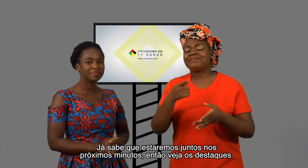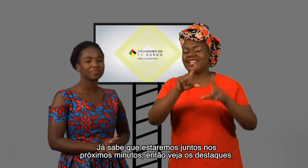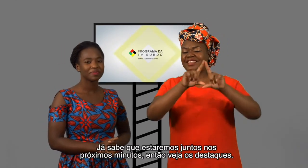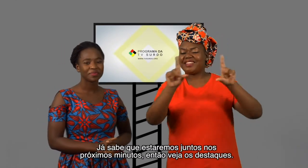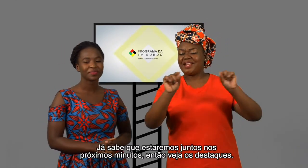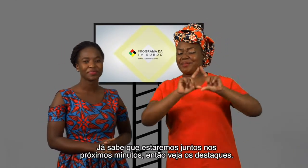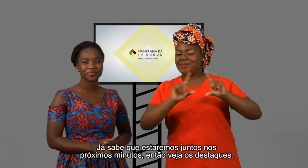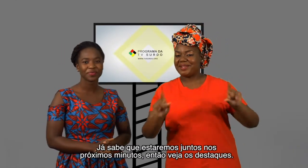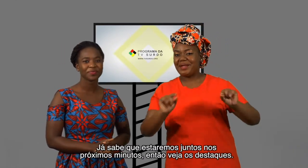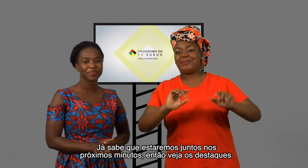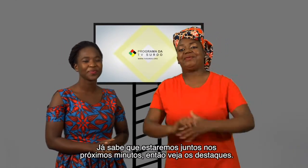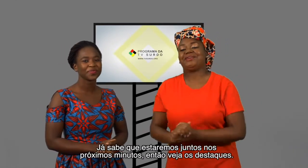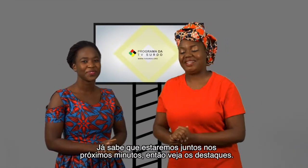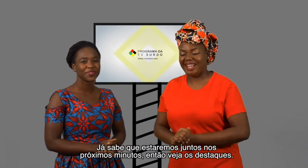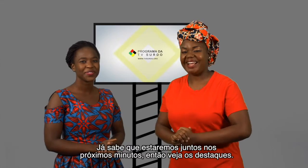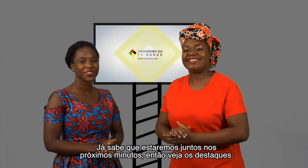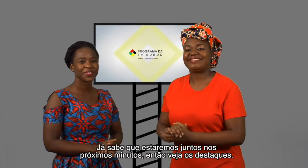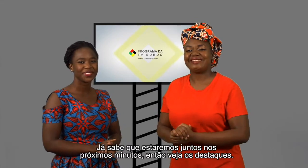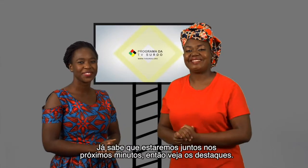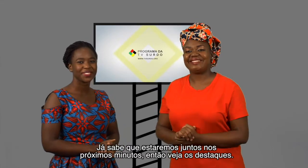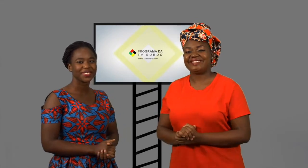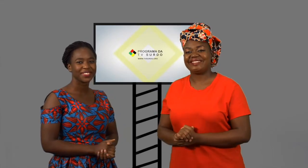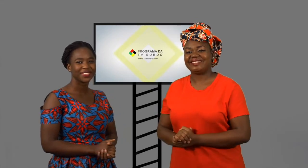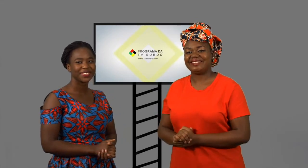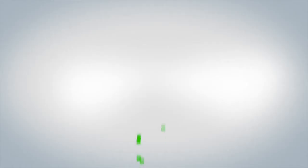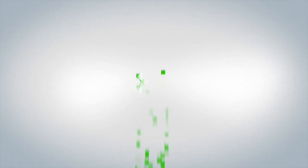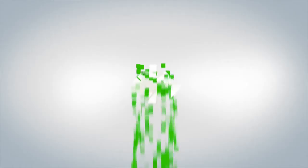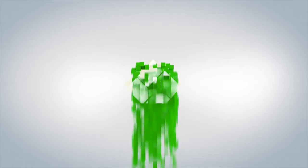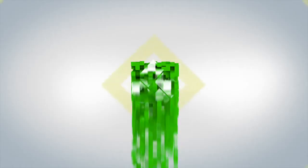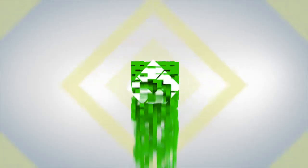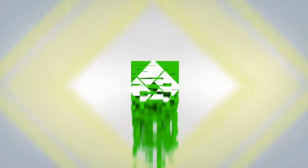próximos minutos. Então, veja os destaques.